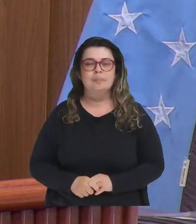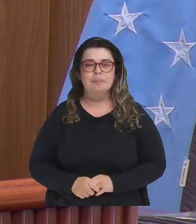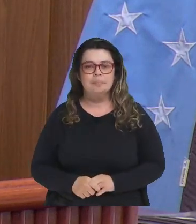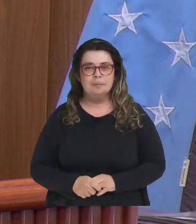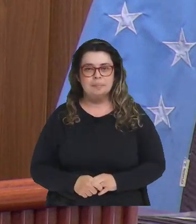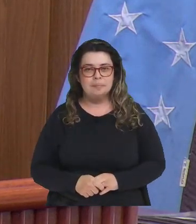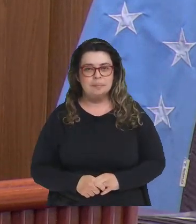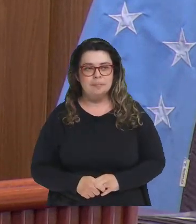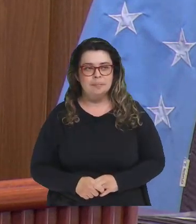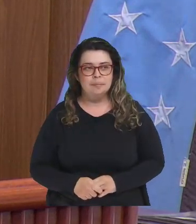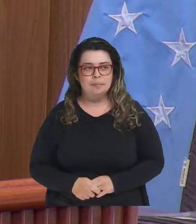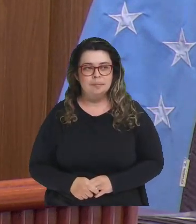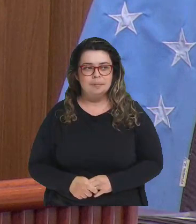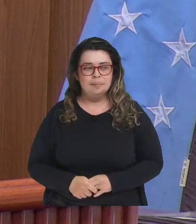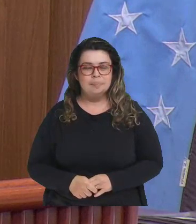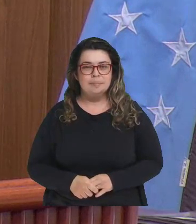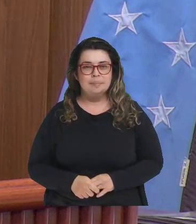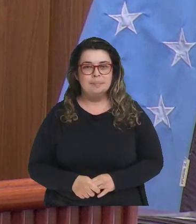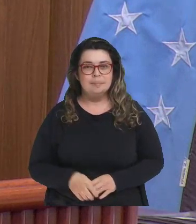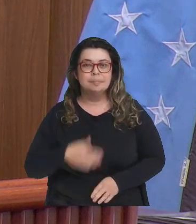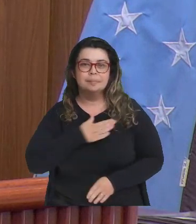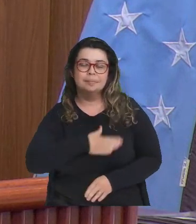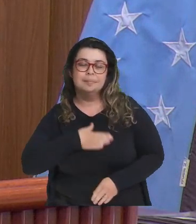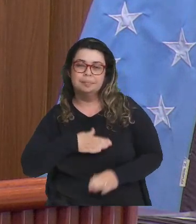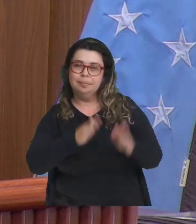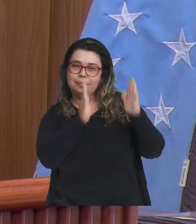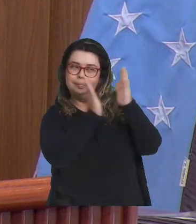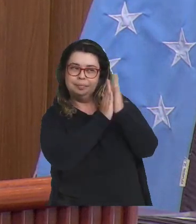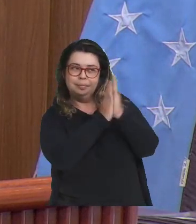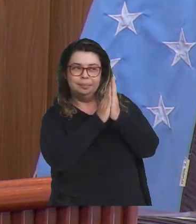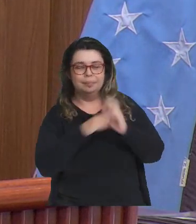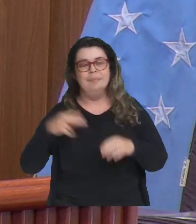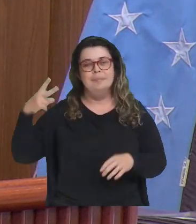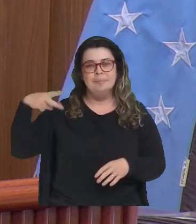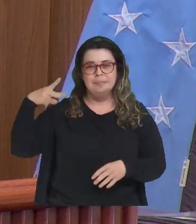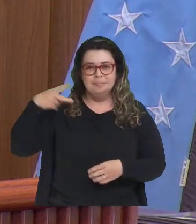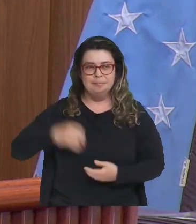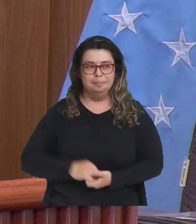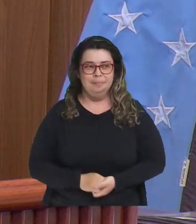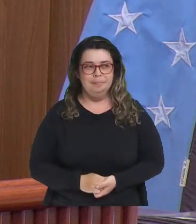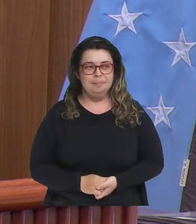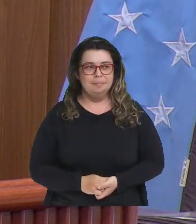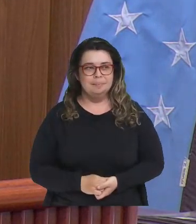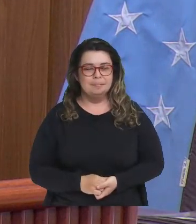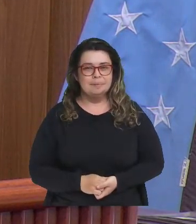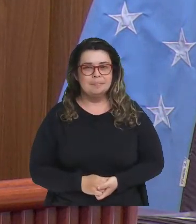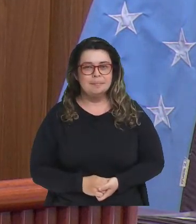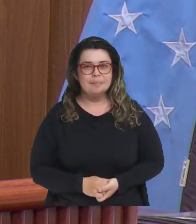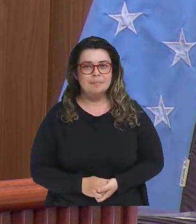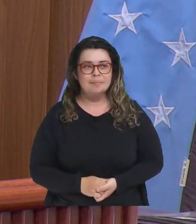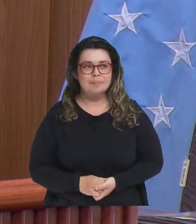Eu gostaria também de externar aqui meus parabéns aos nobres colegas vereadores, nobres colegas